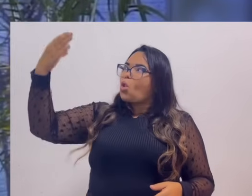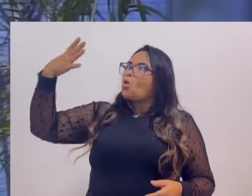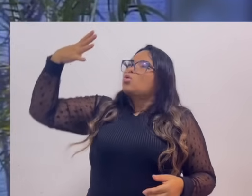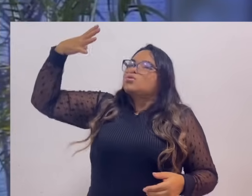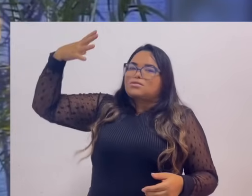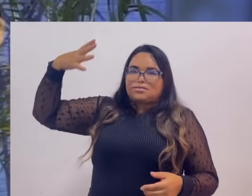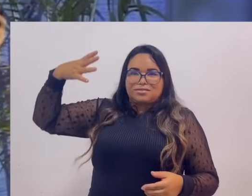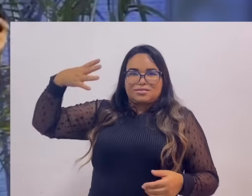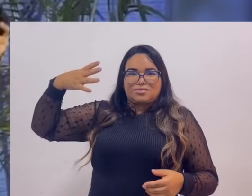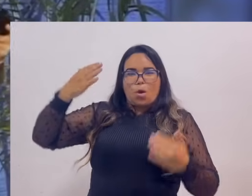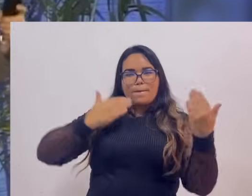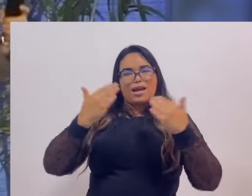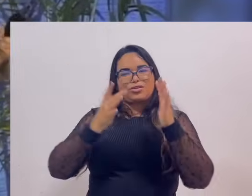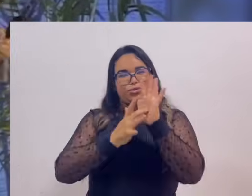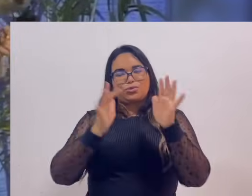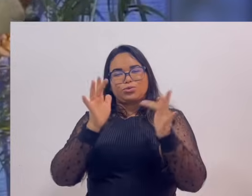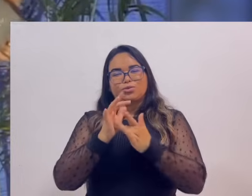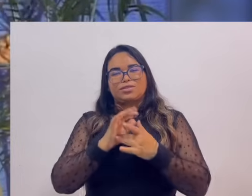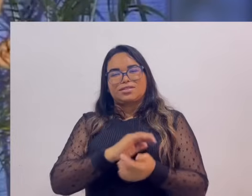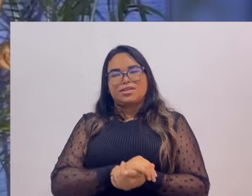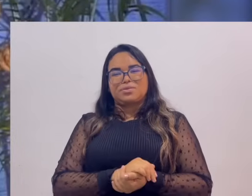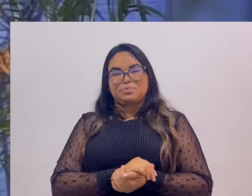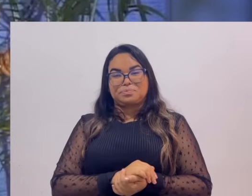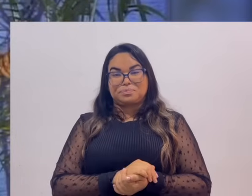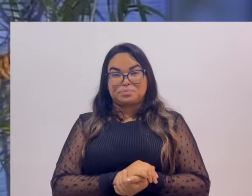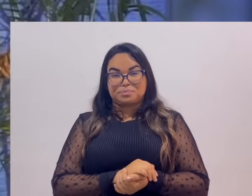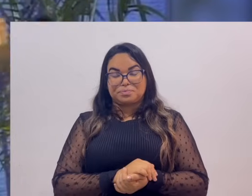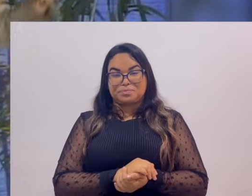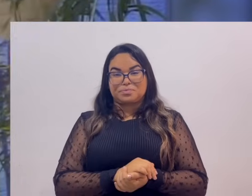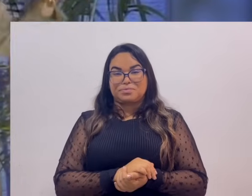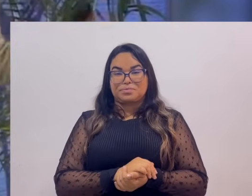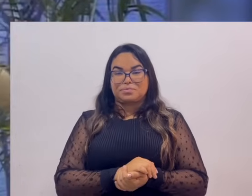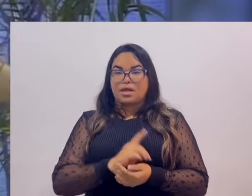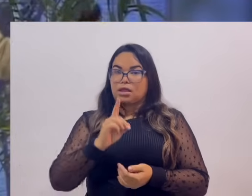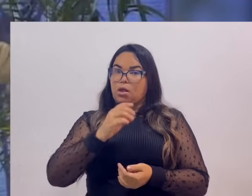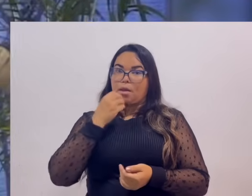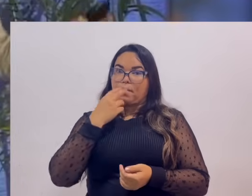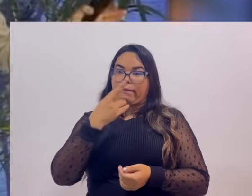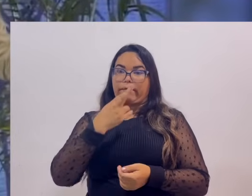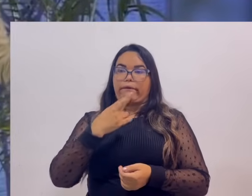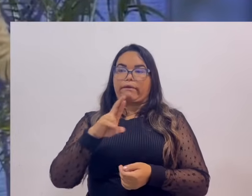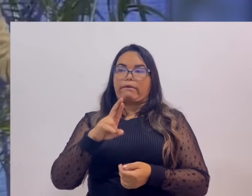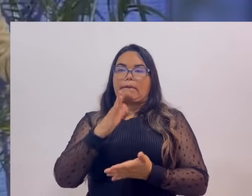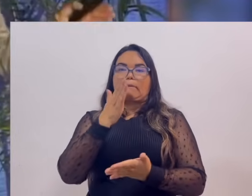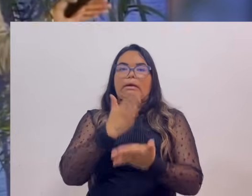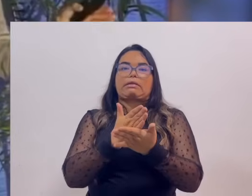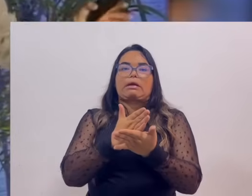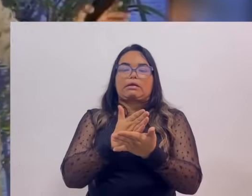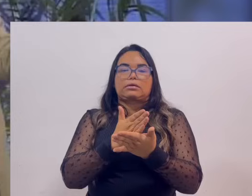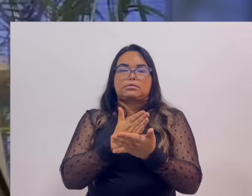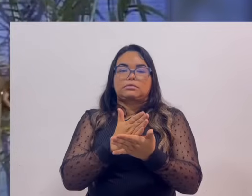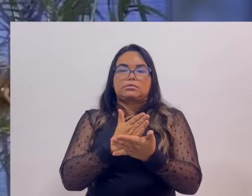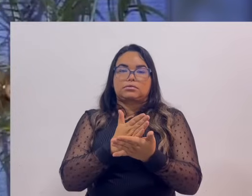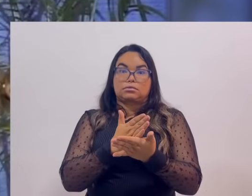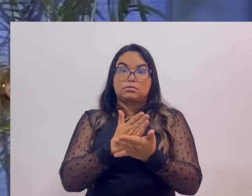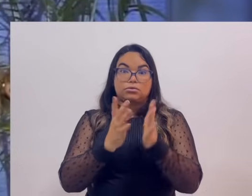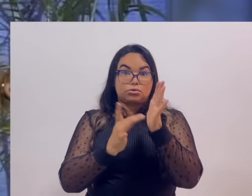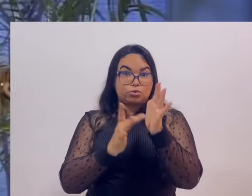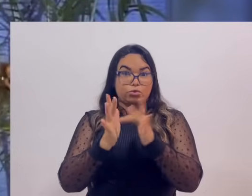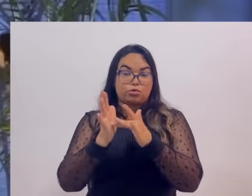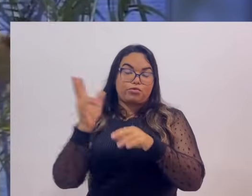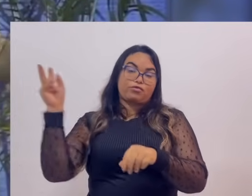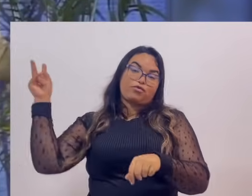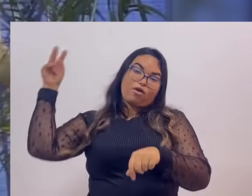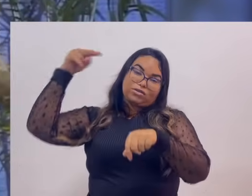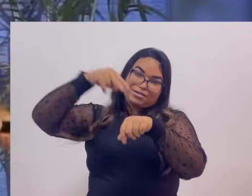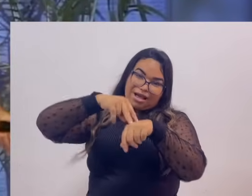água da vida toma a luz do mundo a luz viva come e bebe da tua religião não é bom